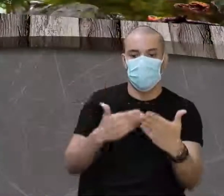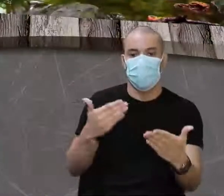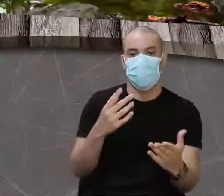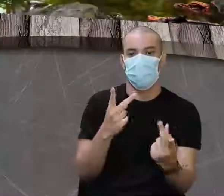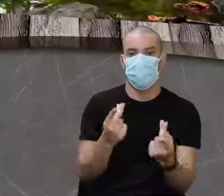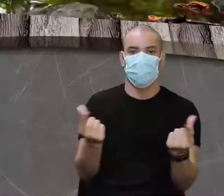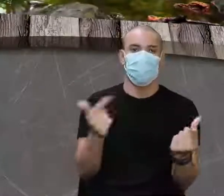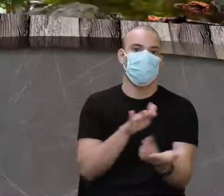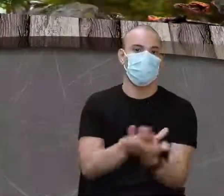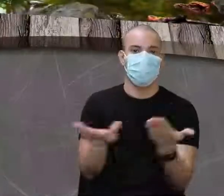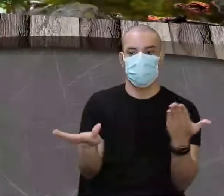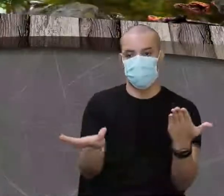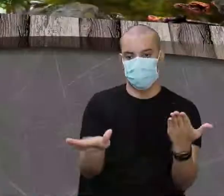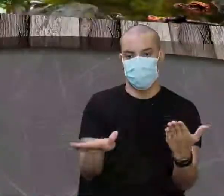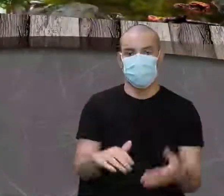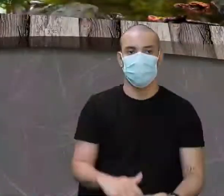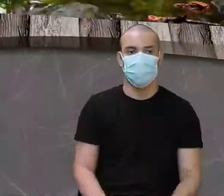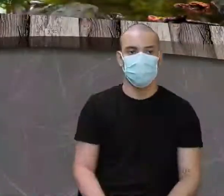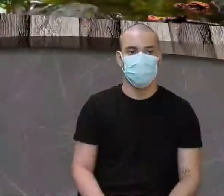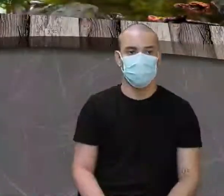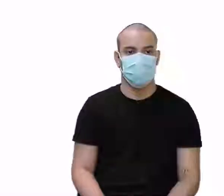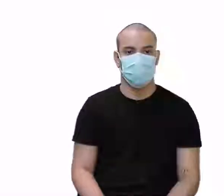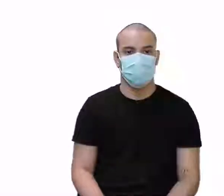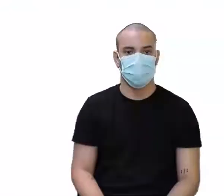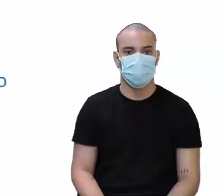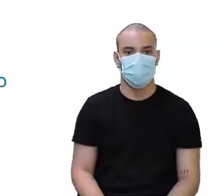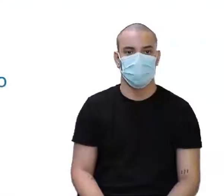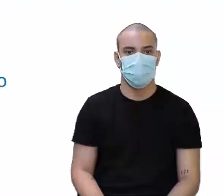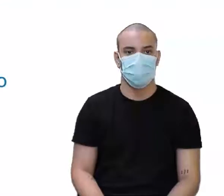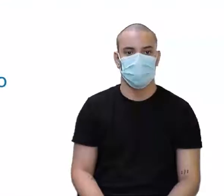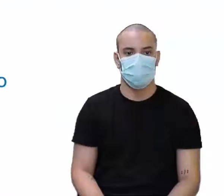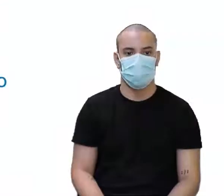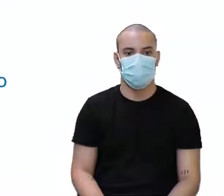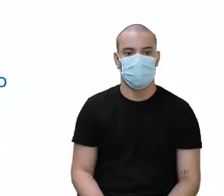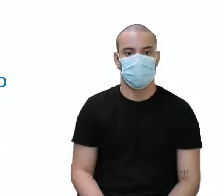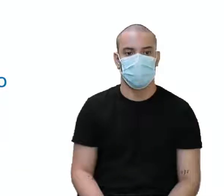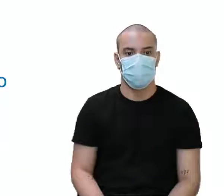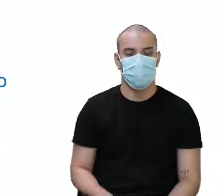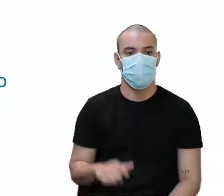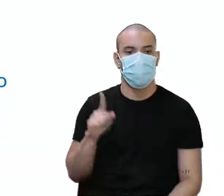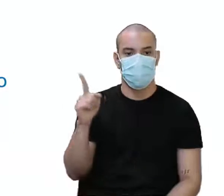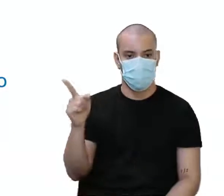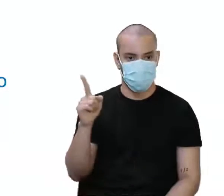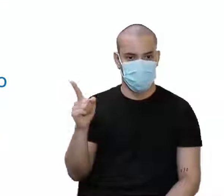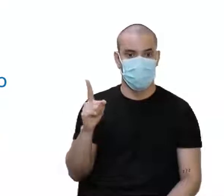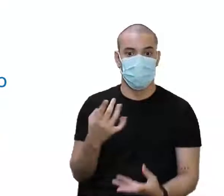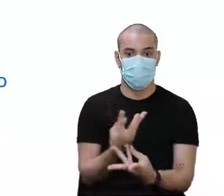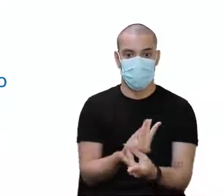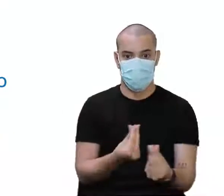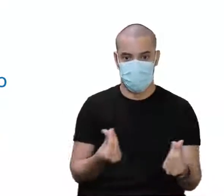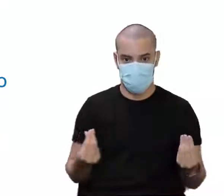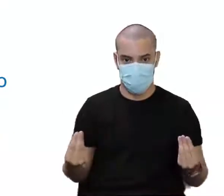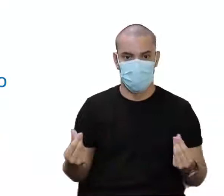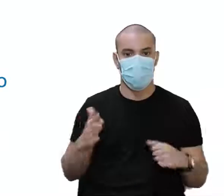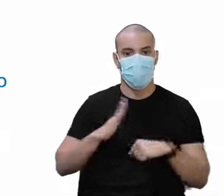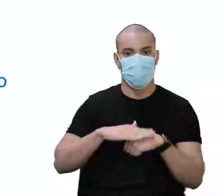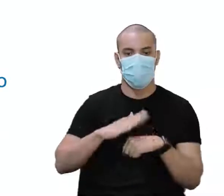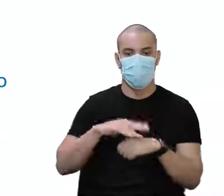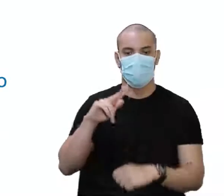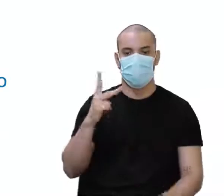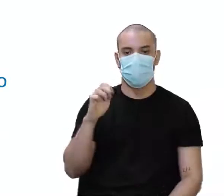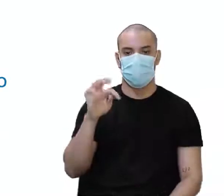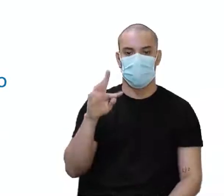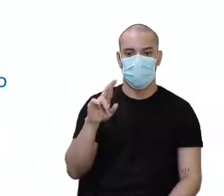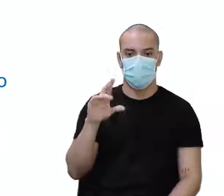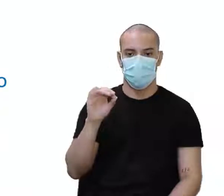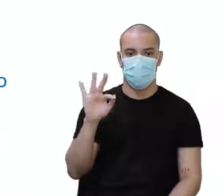esgotar, tá? Olha lá no quadro, então. Vamos lá. Os decompositores são seres heterotróficos que